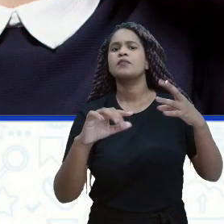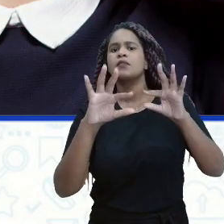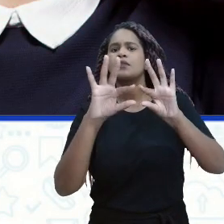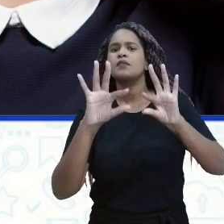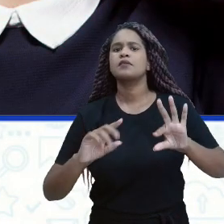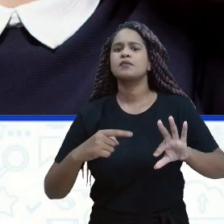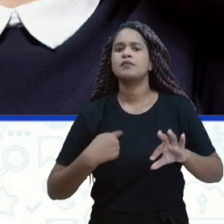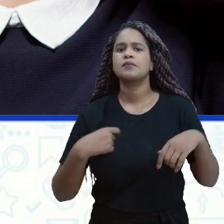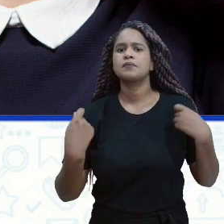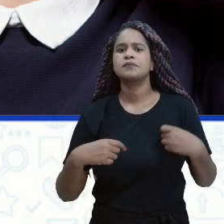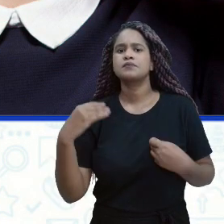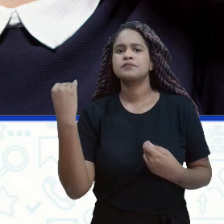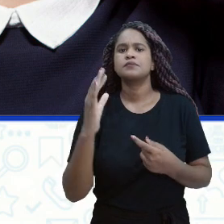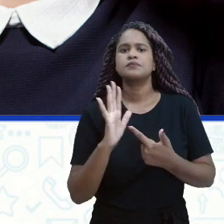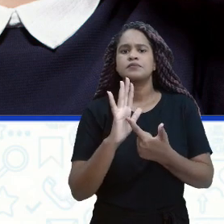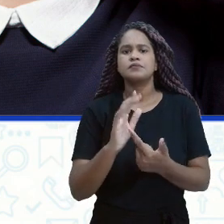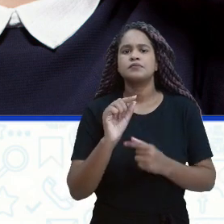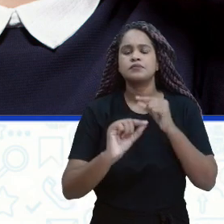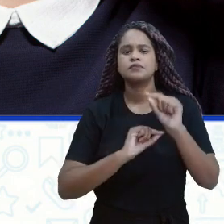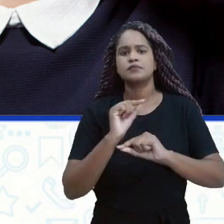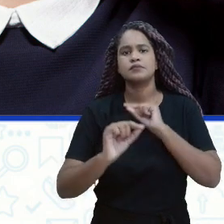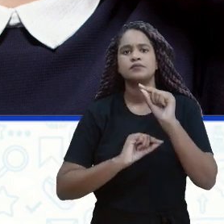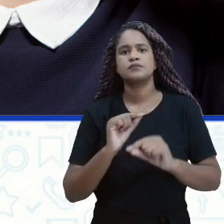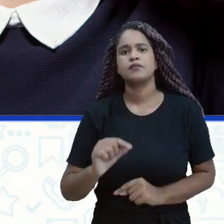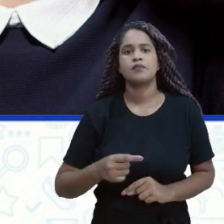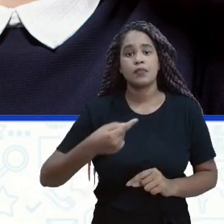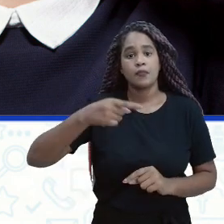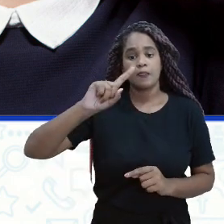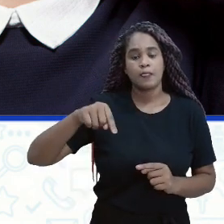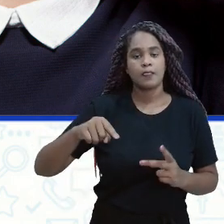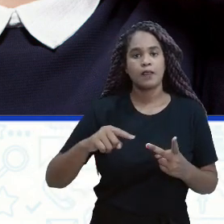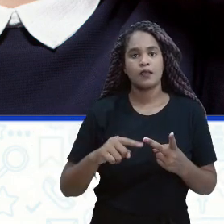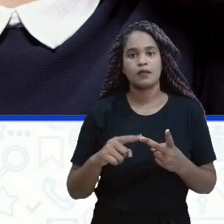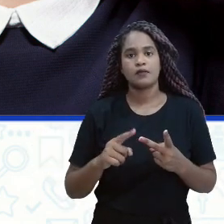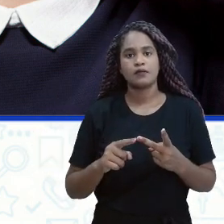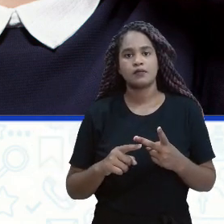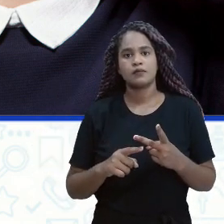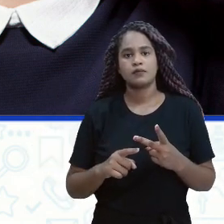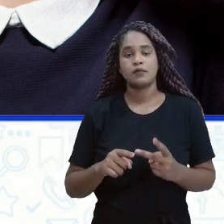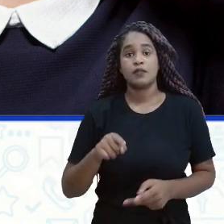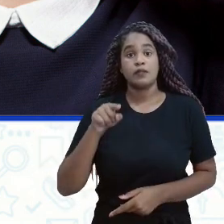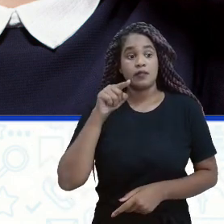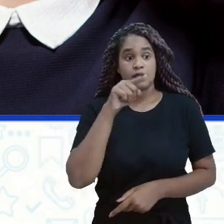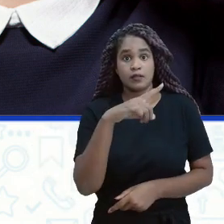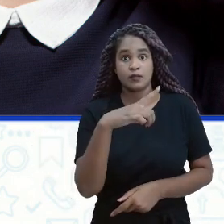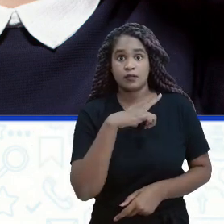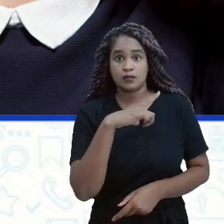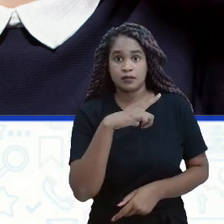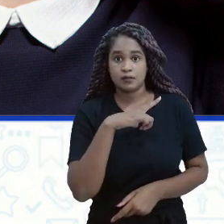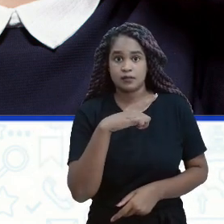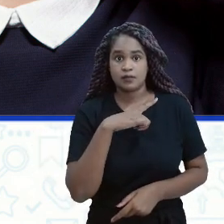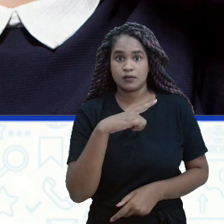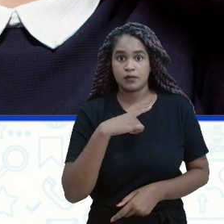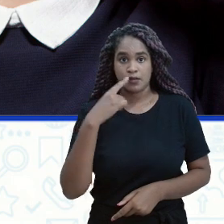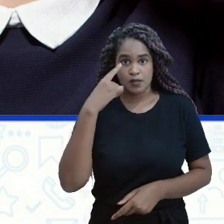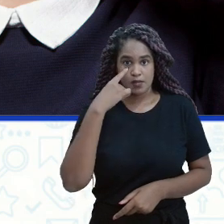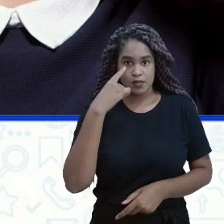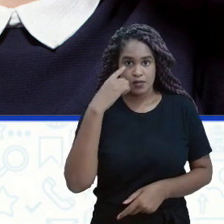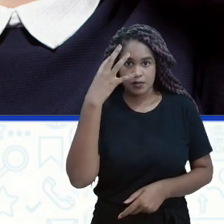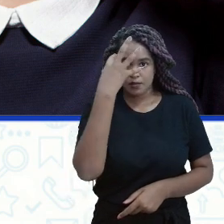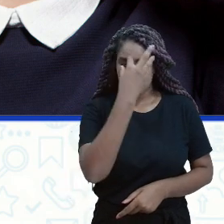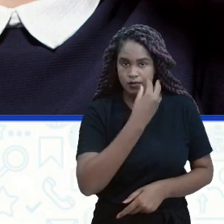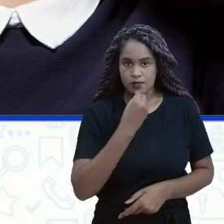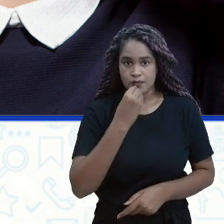nós precisamos marcar o acento ortográfico, o acento gráfico, ó? Ela tem olhos bonitos ou